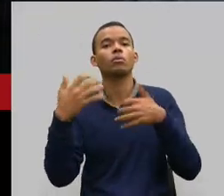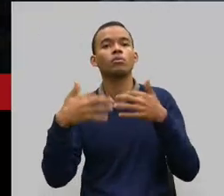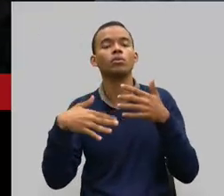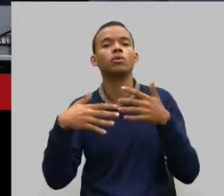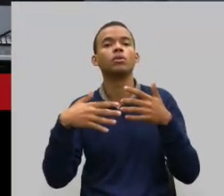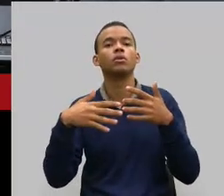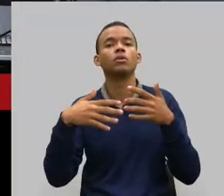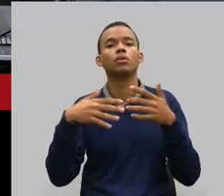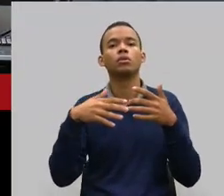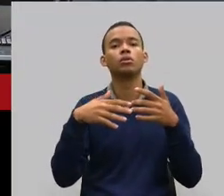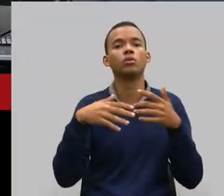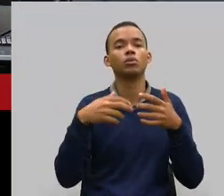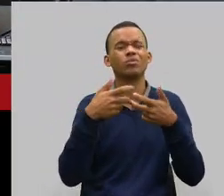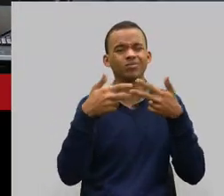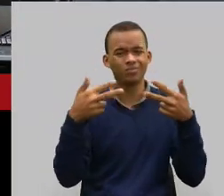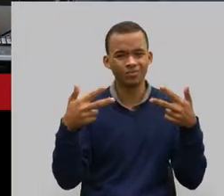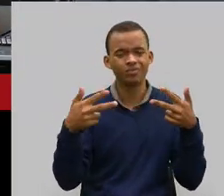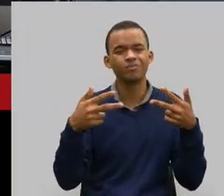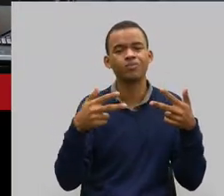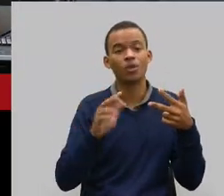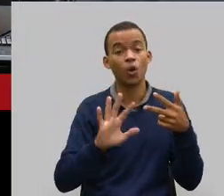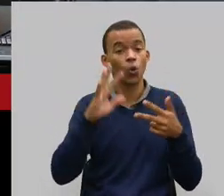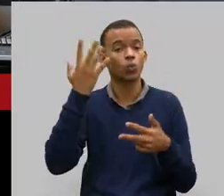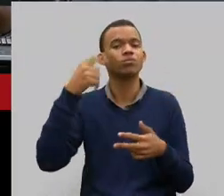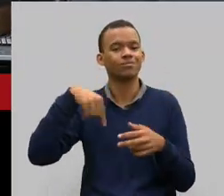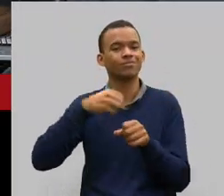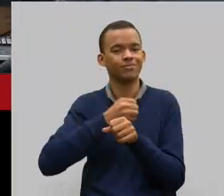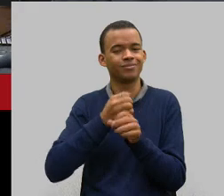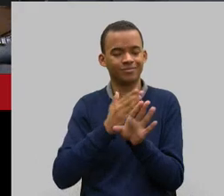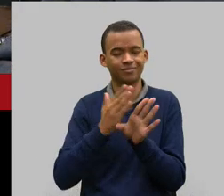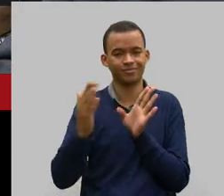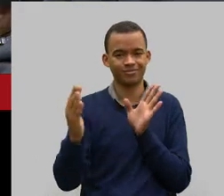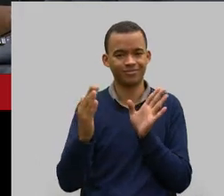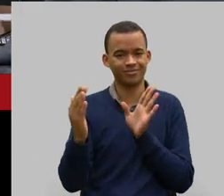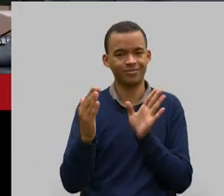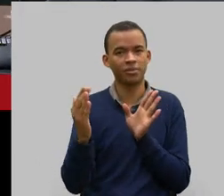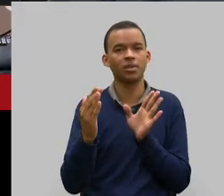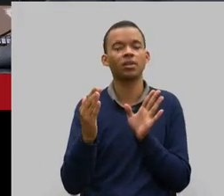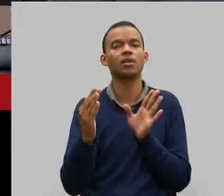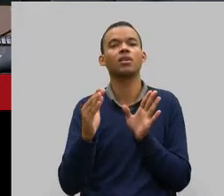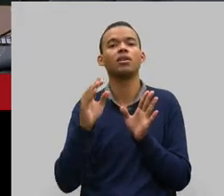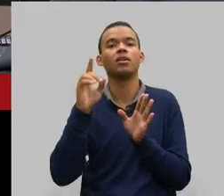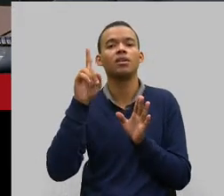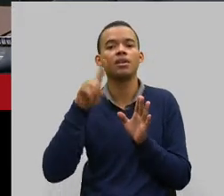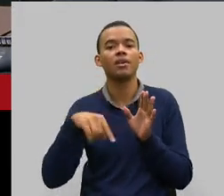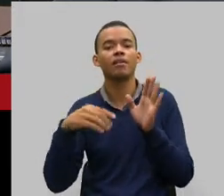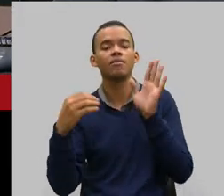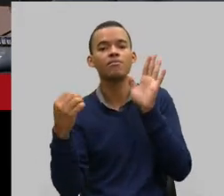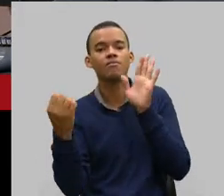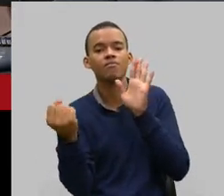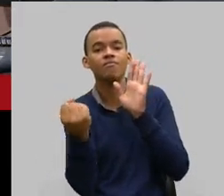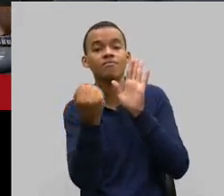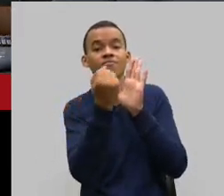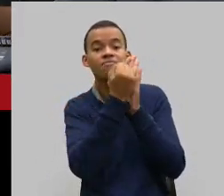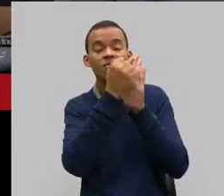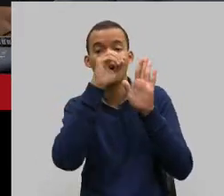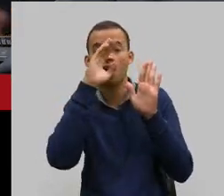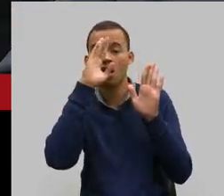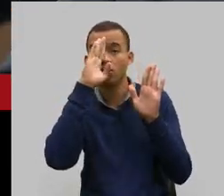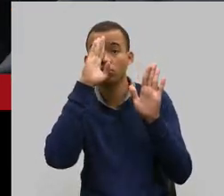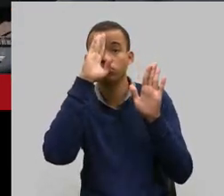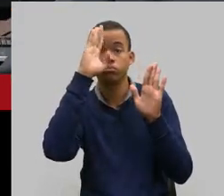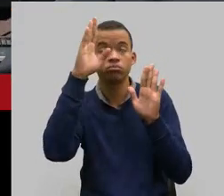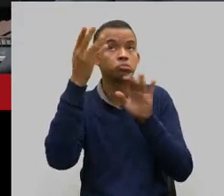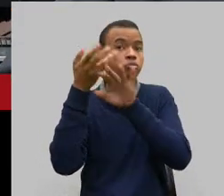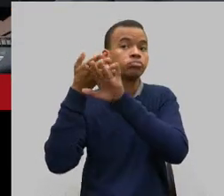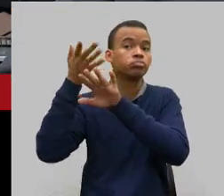ano que foi a nossa nossa marca histórica